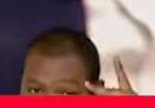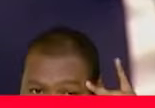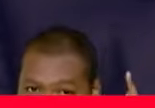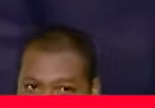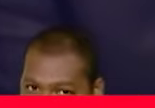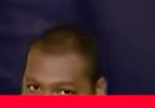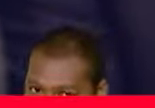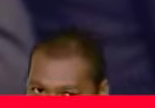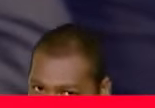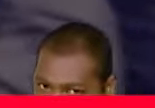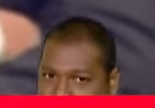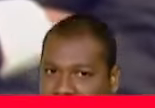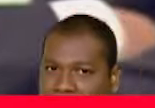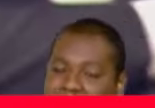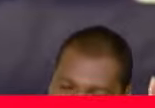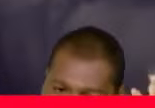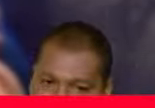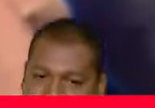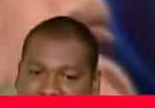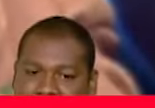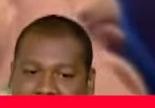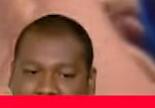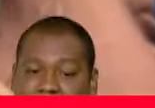de político,